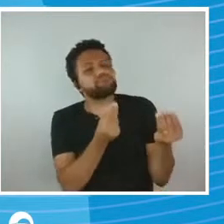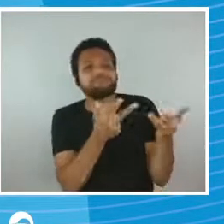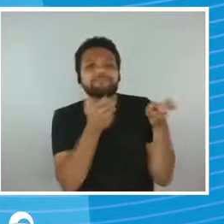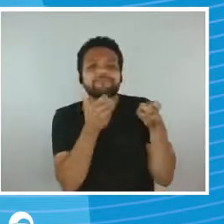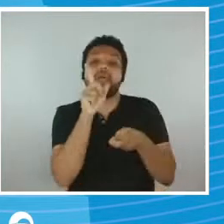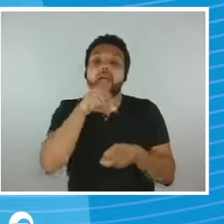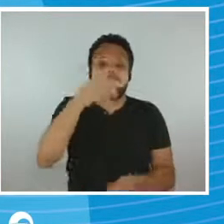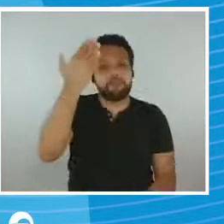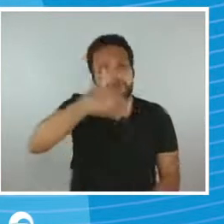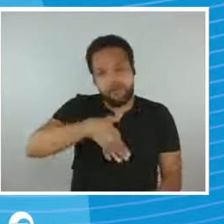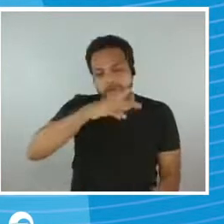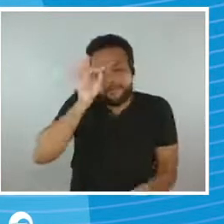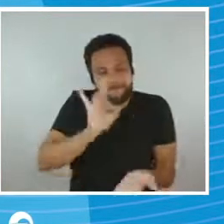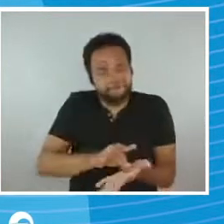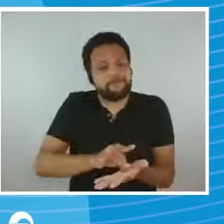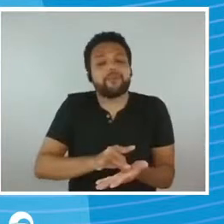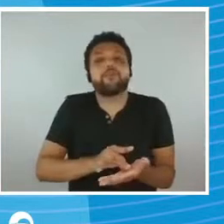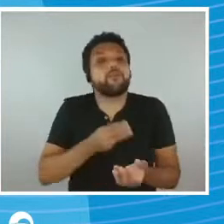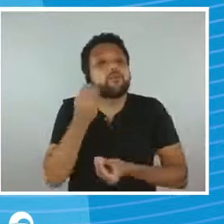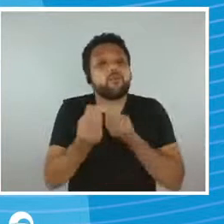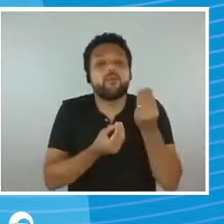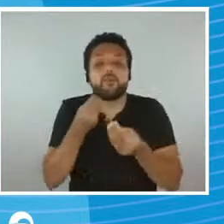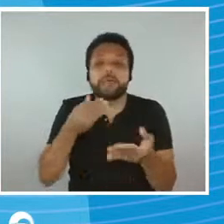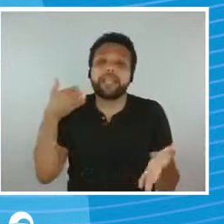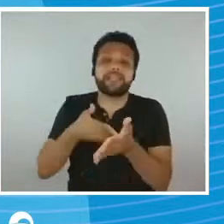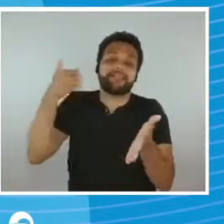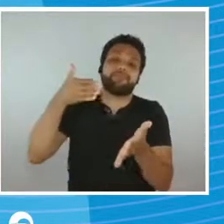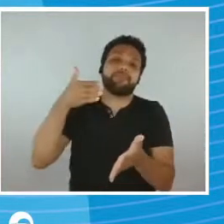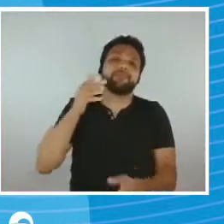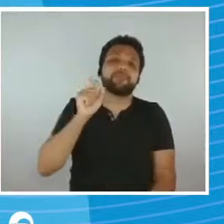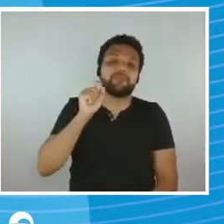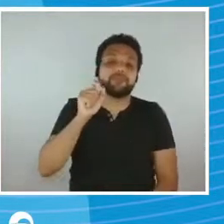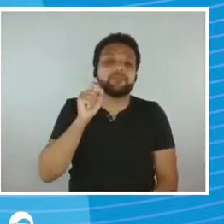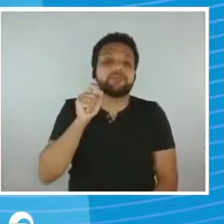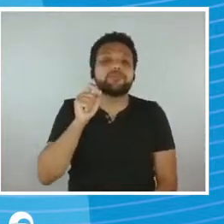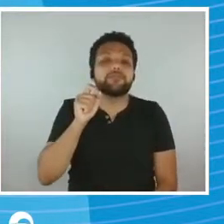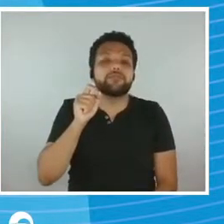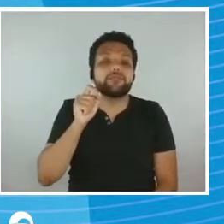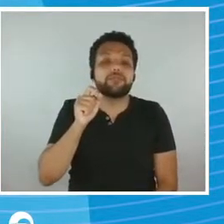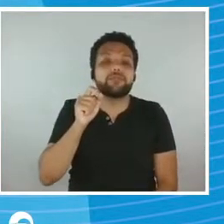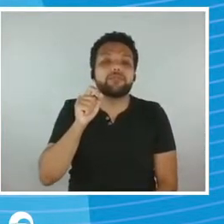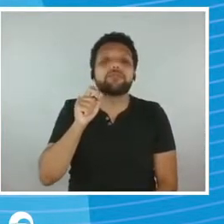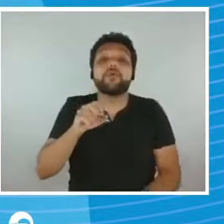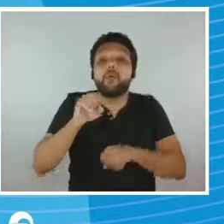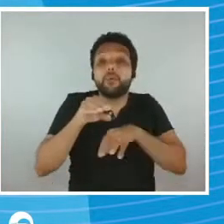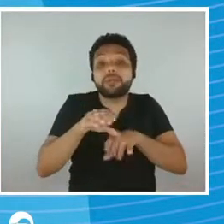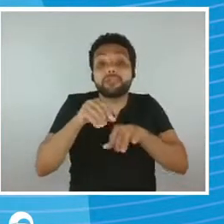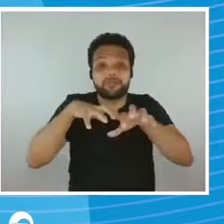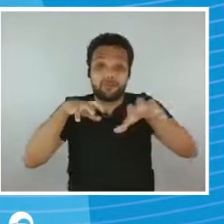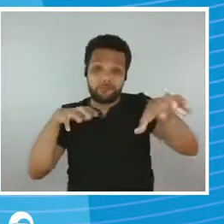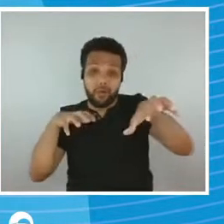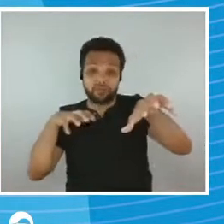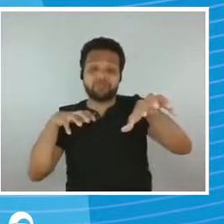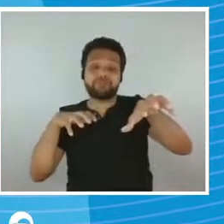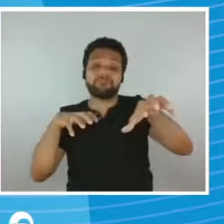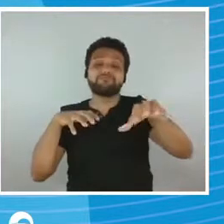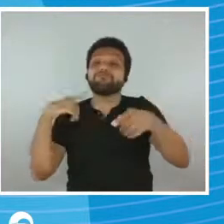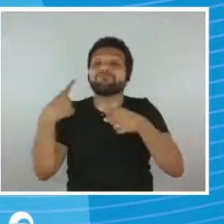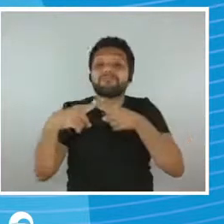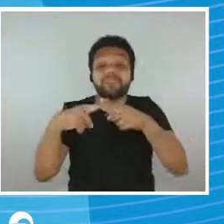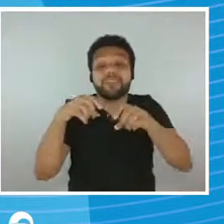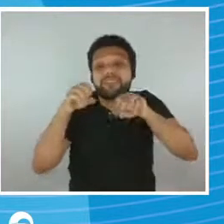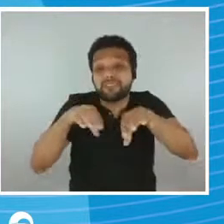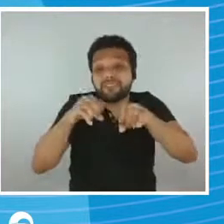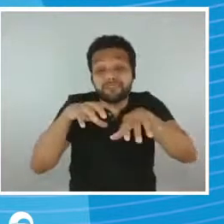muito forte de quão limitado pode ser o ensino remoto. Porque no ensino